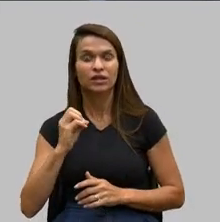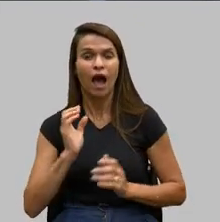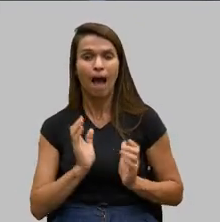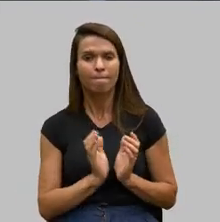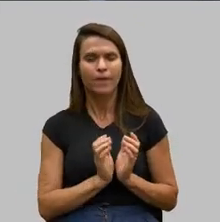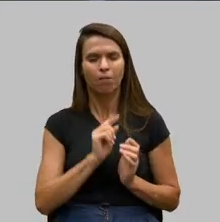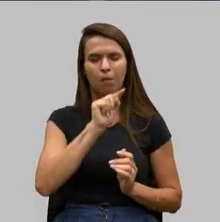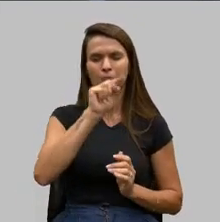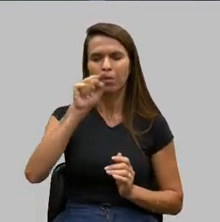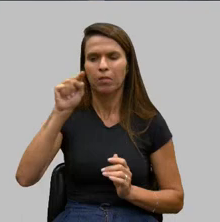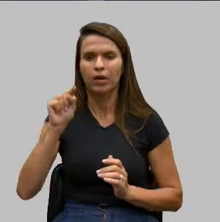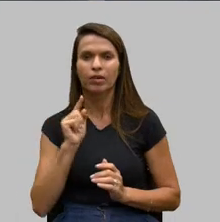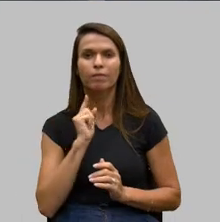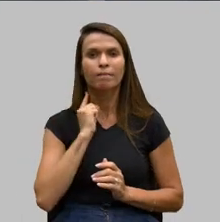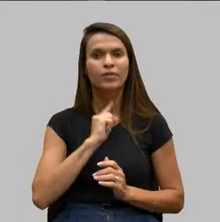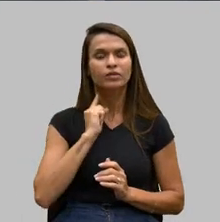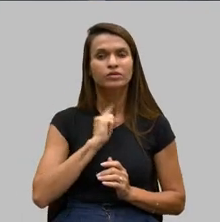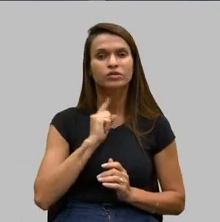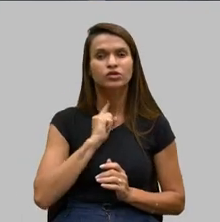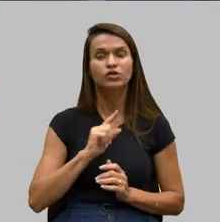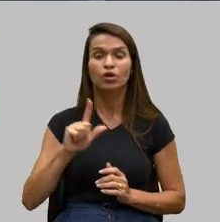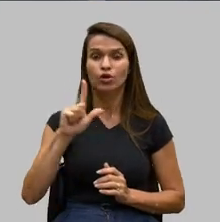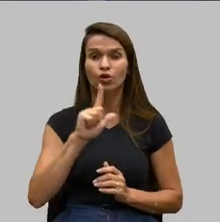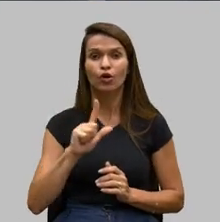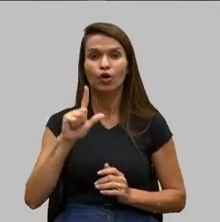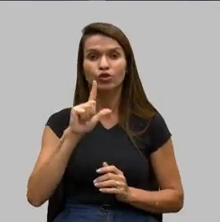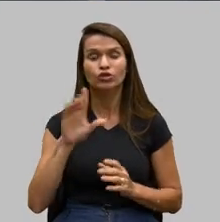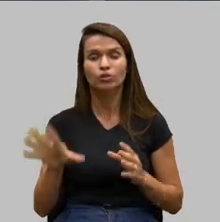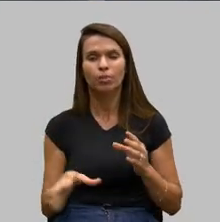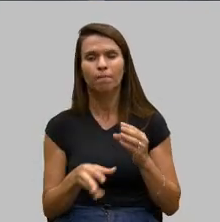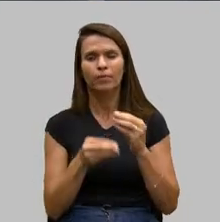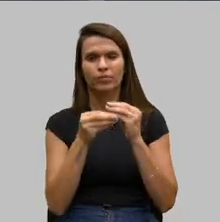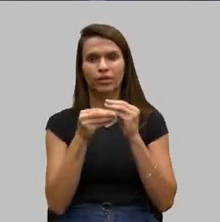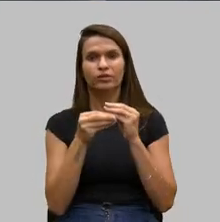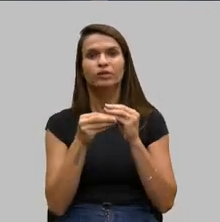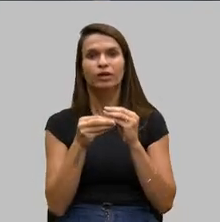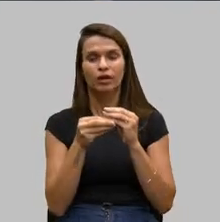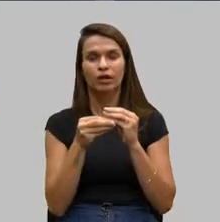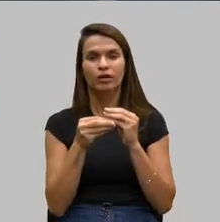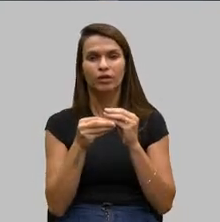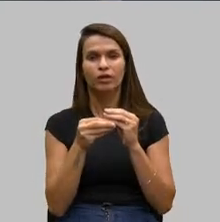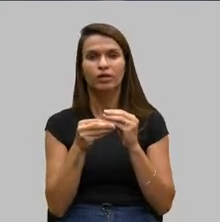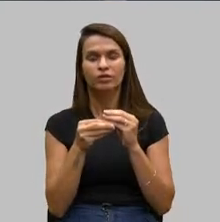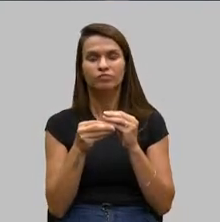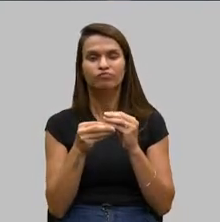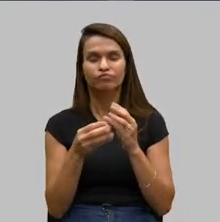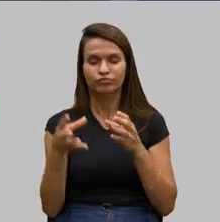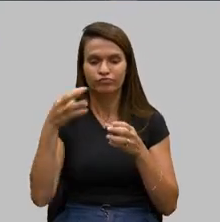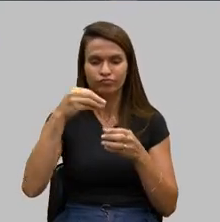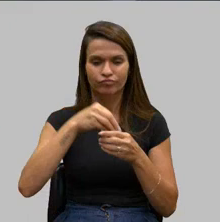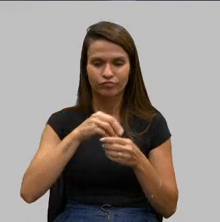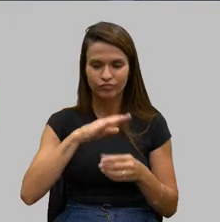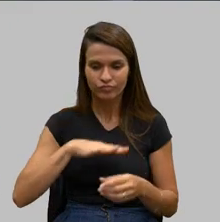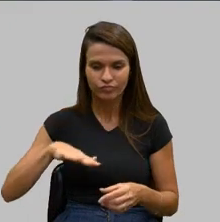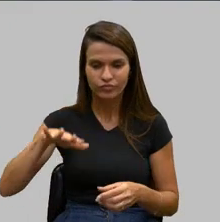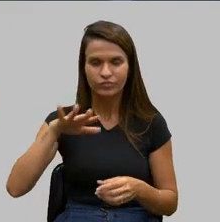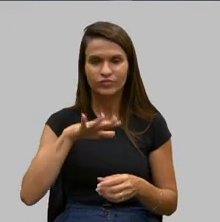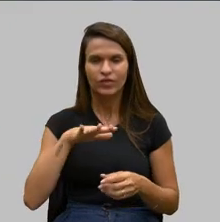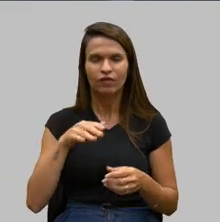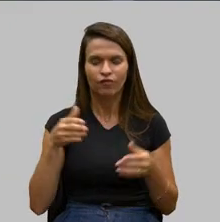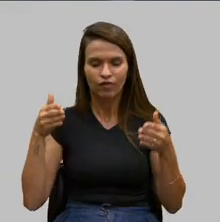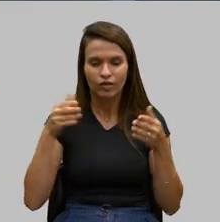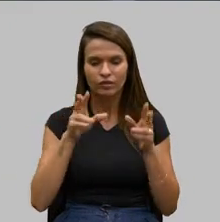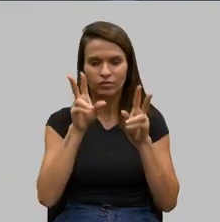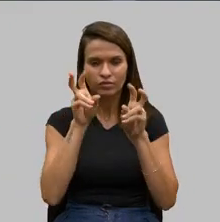Gerais e obviamente eu venho trazer esse recorte dentro desse grande universo que é tratar a temática do Idoso o